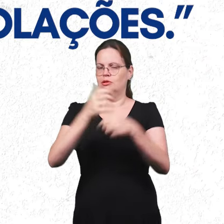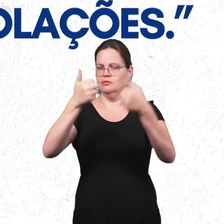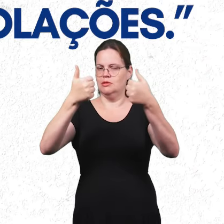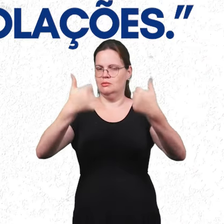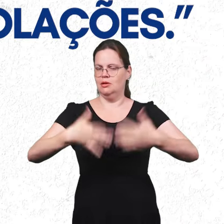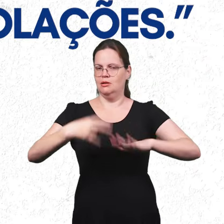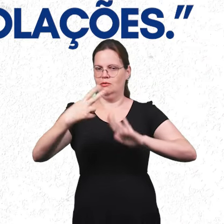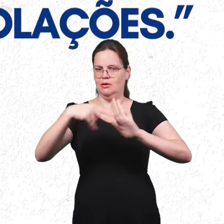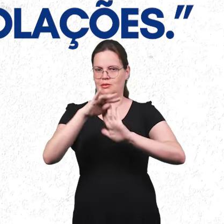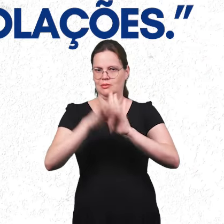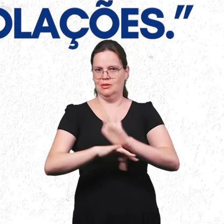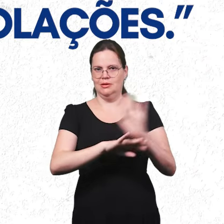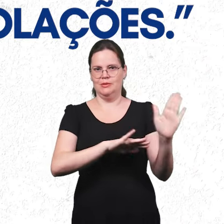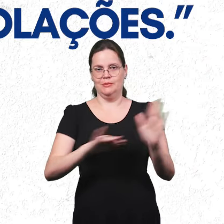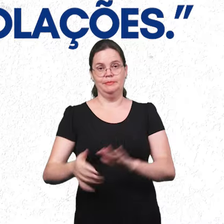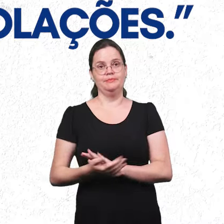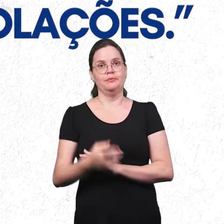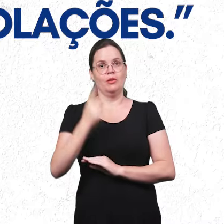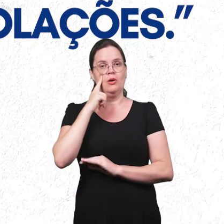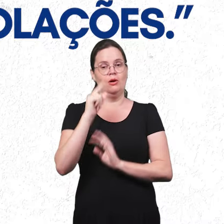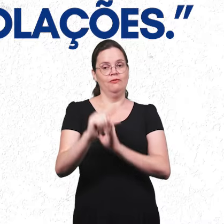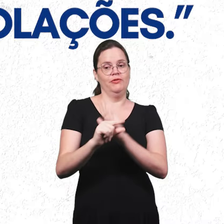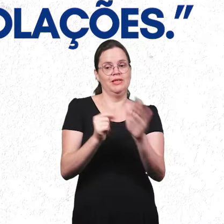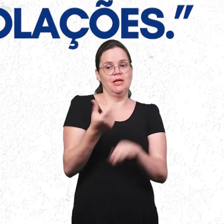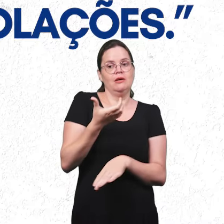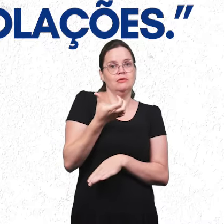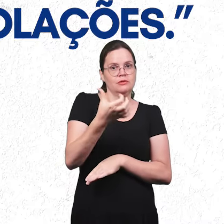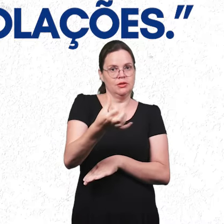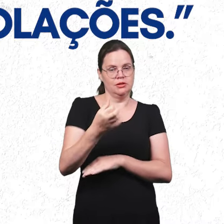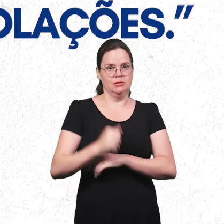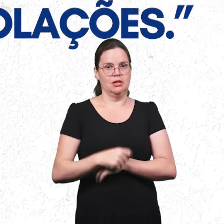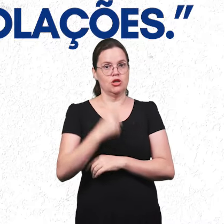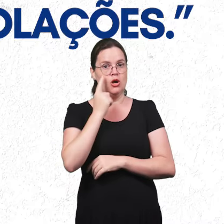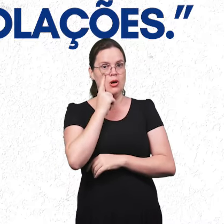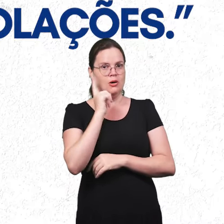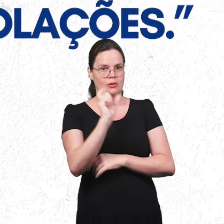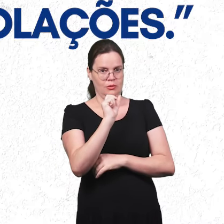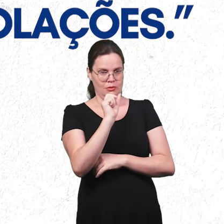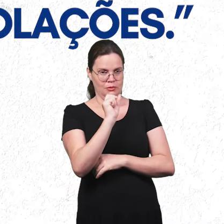9:26, e depois das 62 semanas, ou seja,